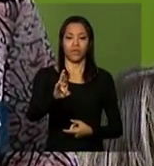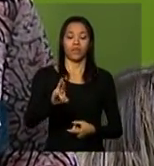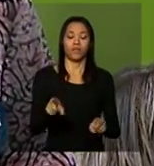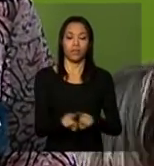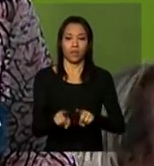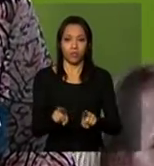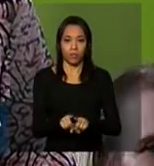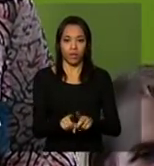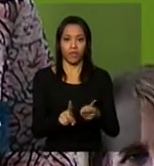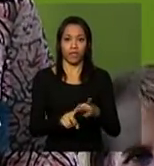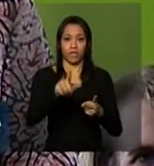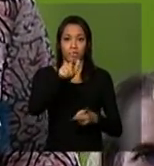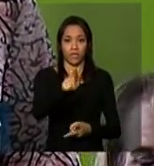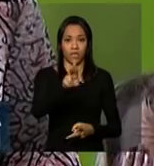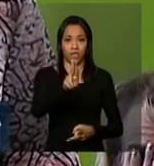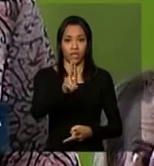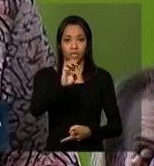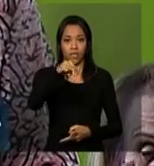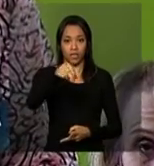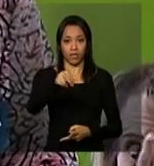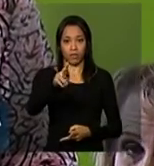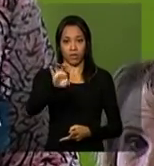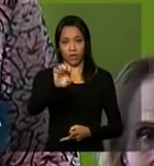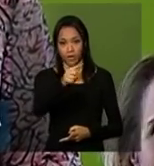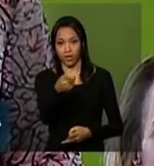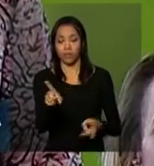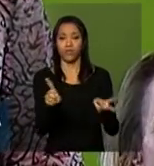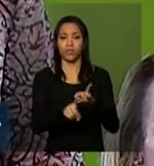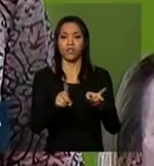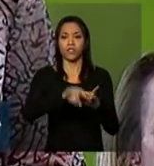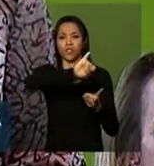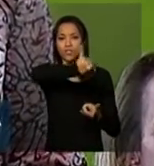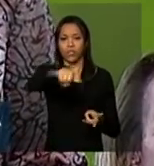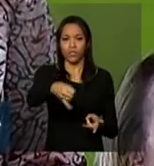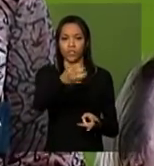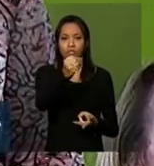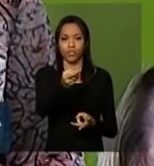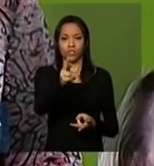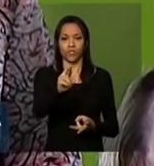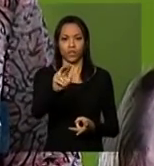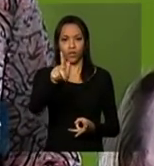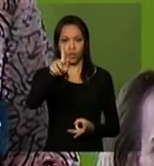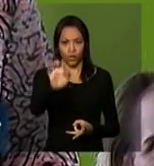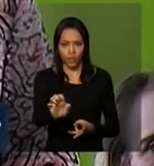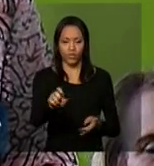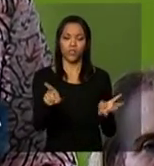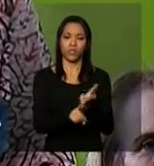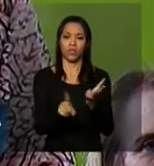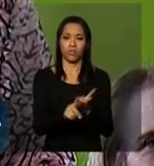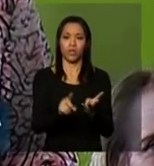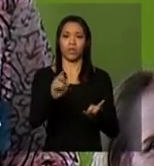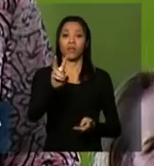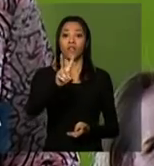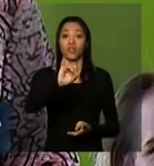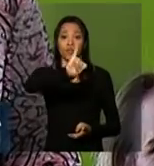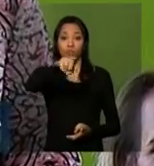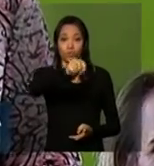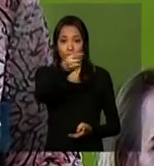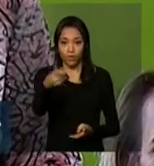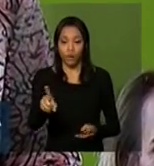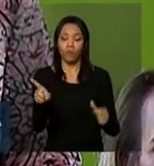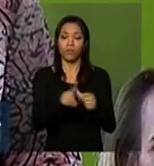Gabriel Guimarães o deputado Jorge Hilton Deputado João Magalhães